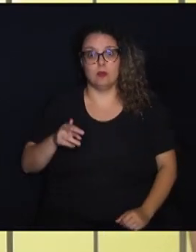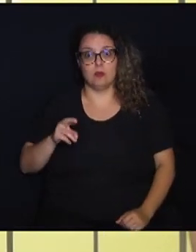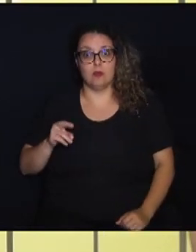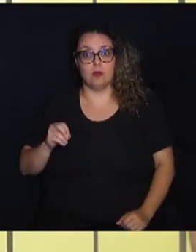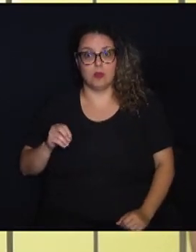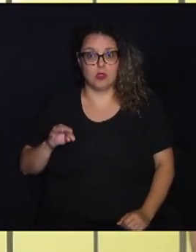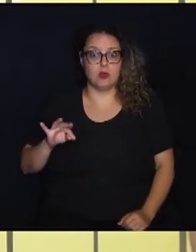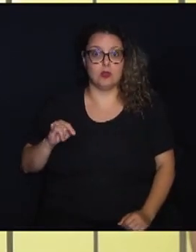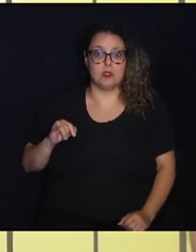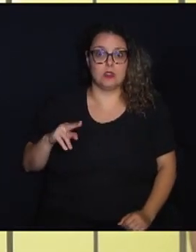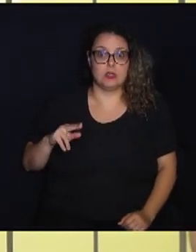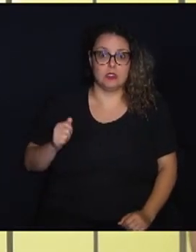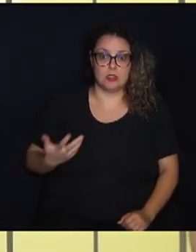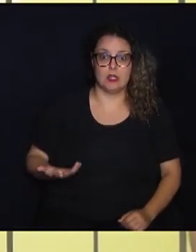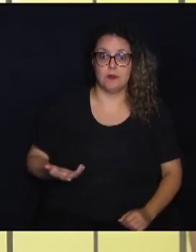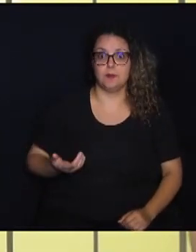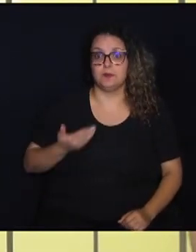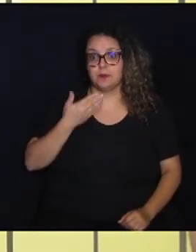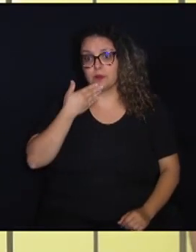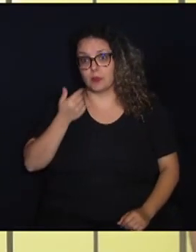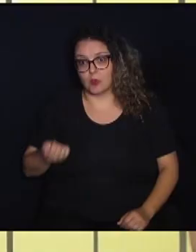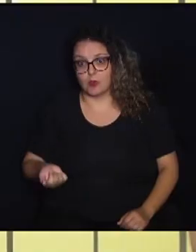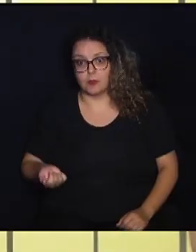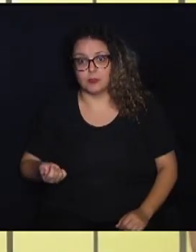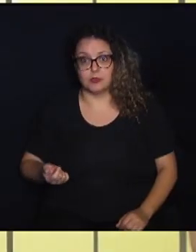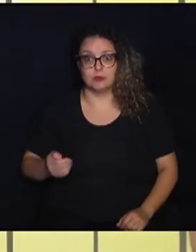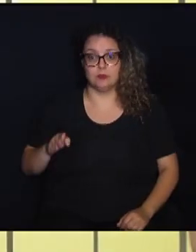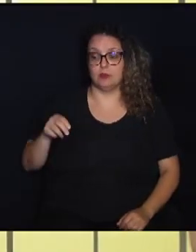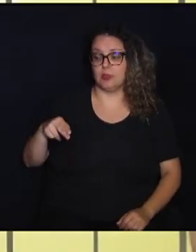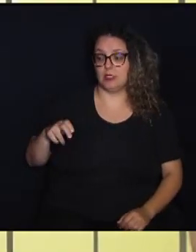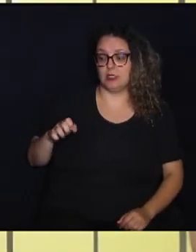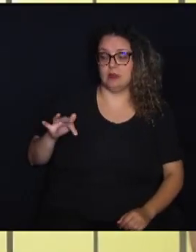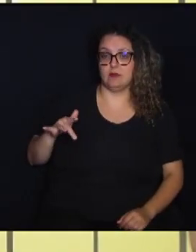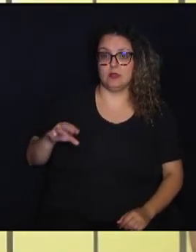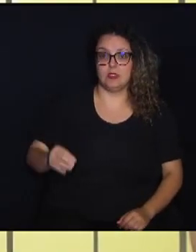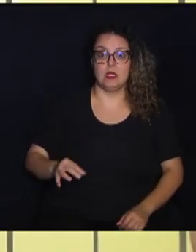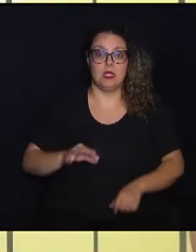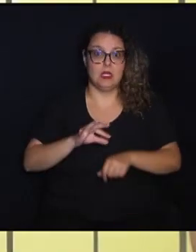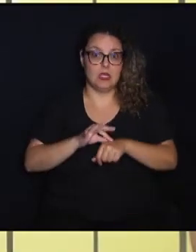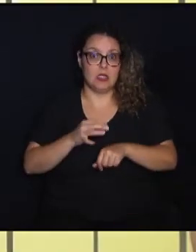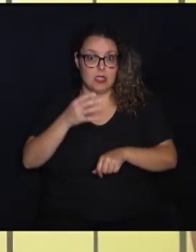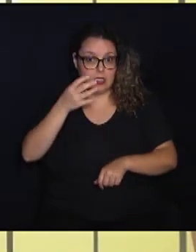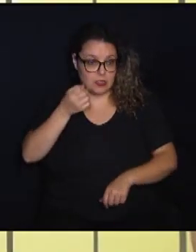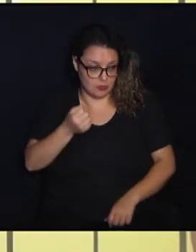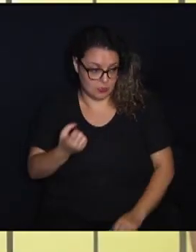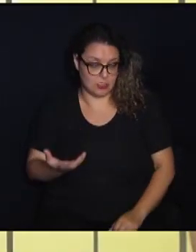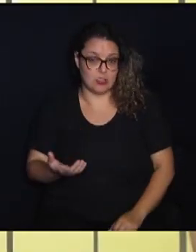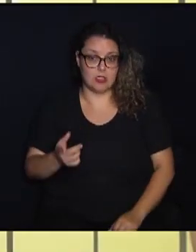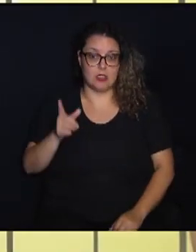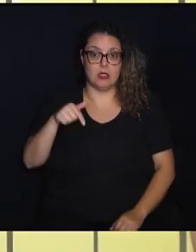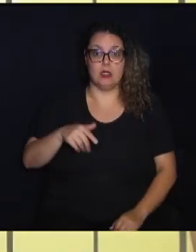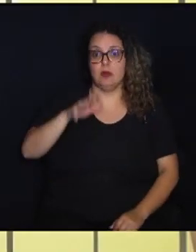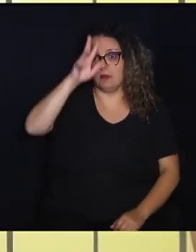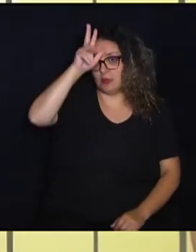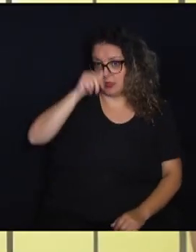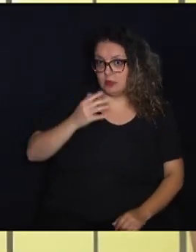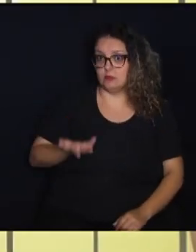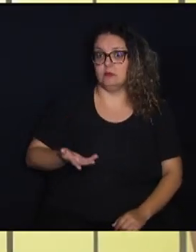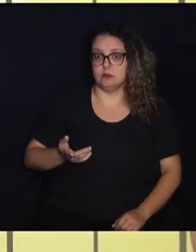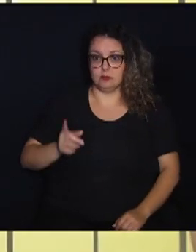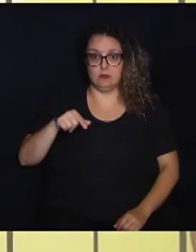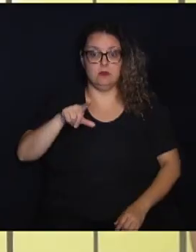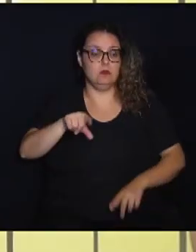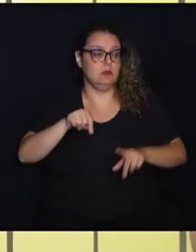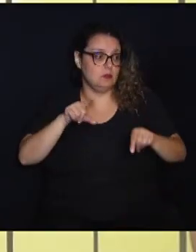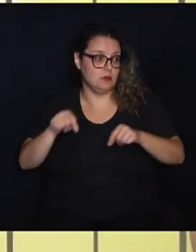o custo-benefício melhor no mercado? O frango, carne branca. Carne branca é uma proteína super saudável. Então, fazer essas